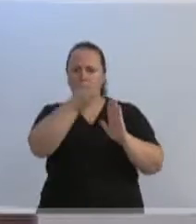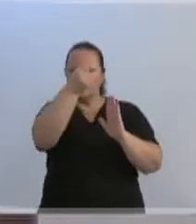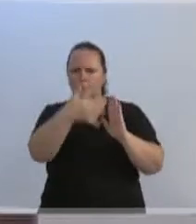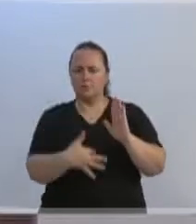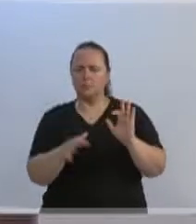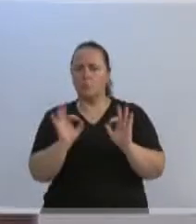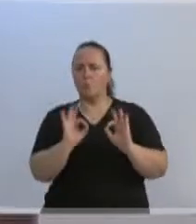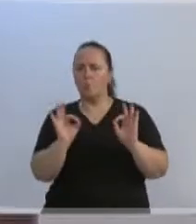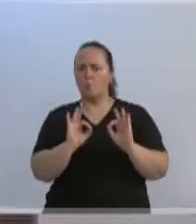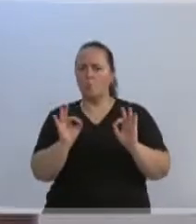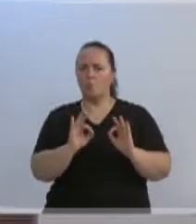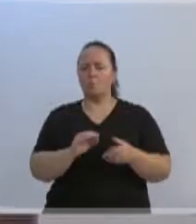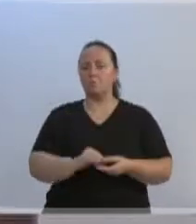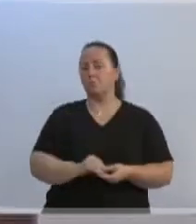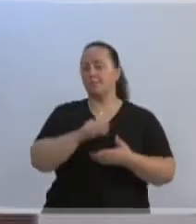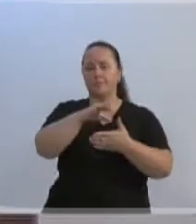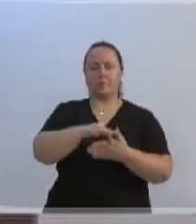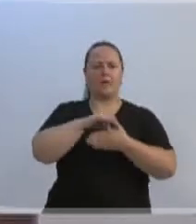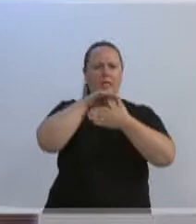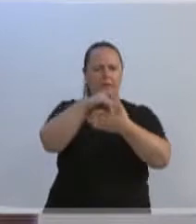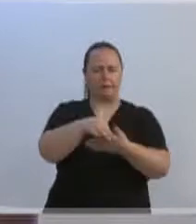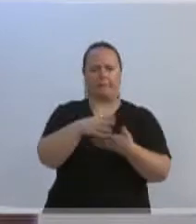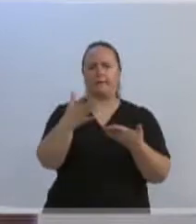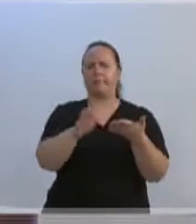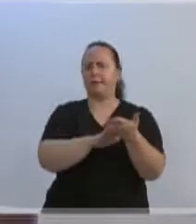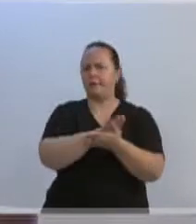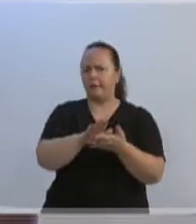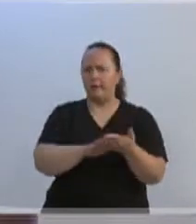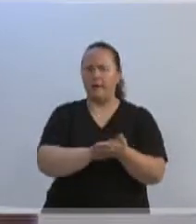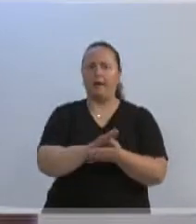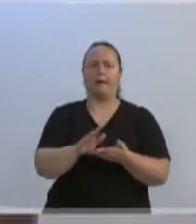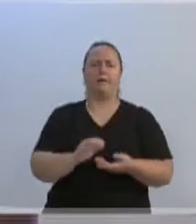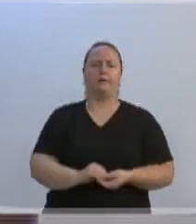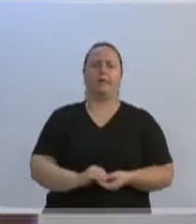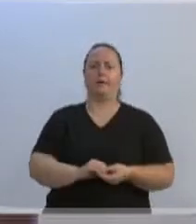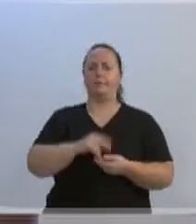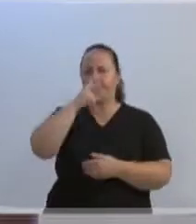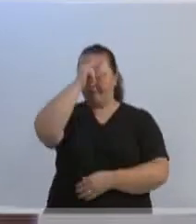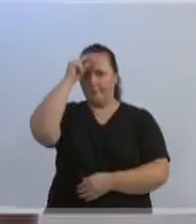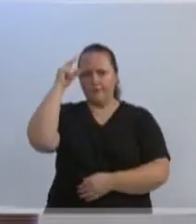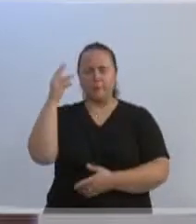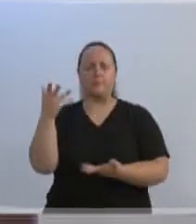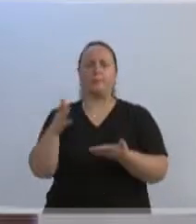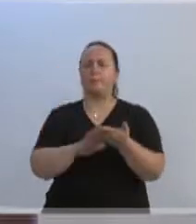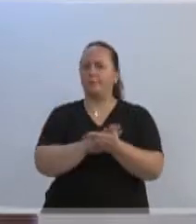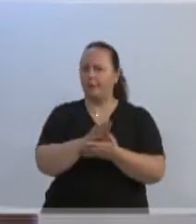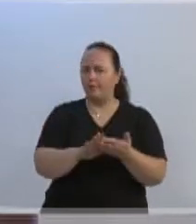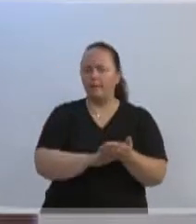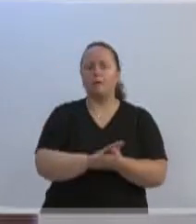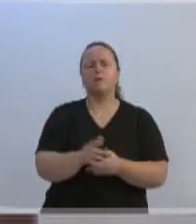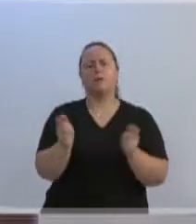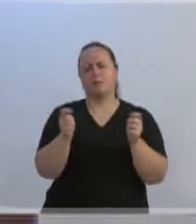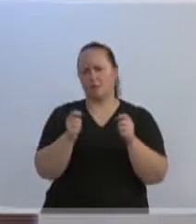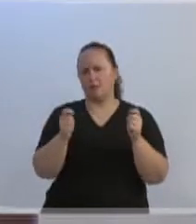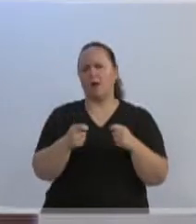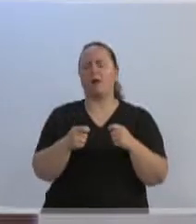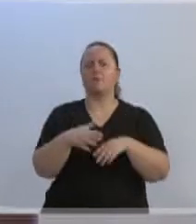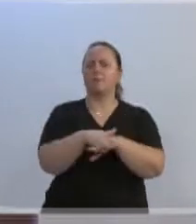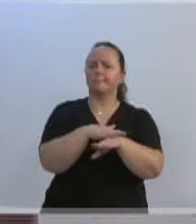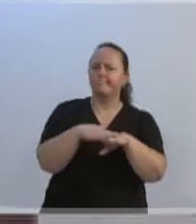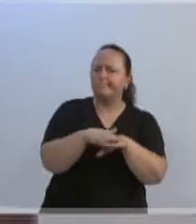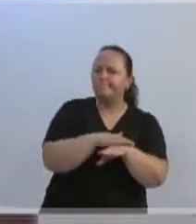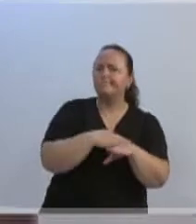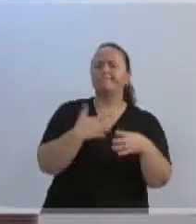deste projecto nem da parte do governo nem do fim da parte do executivo acho que poderia sim ter tido uma conversa um